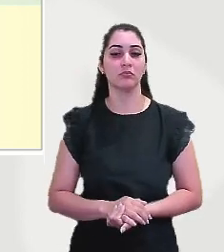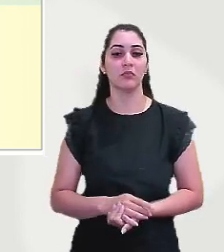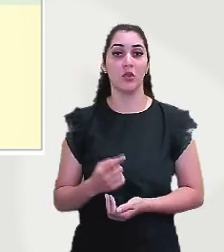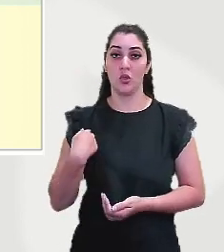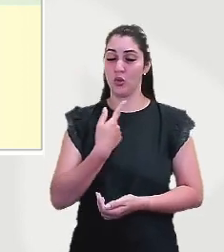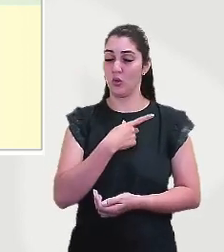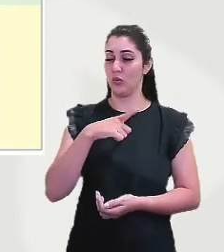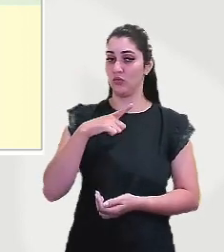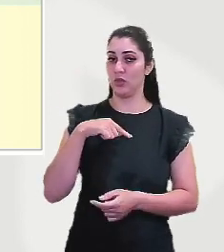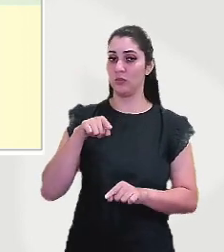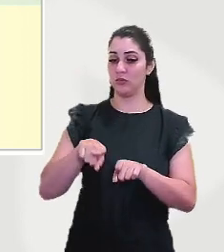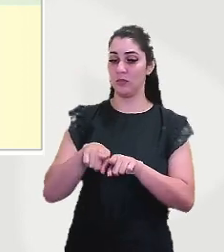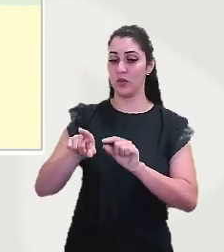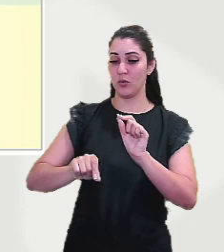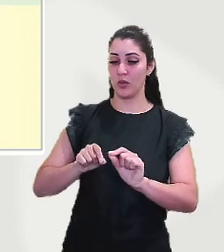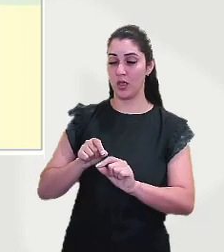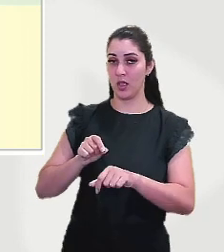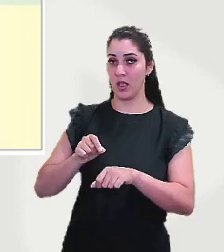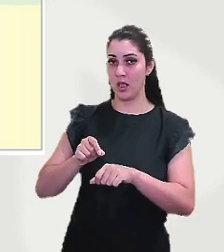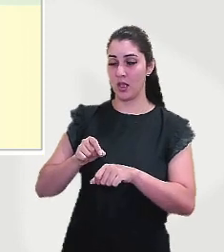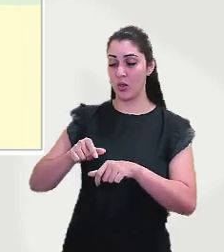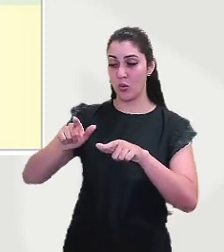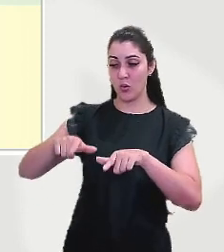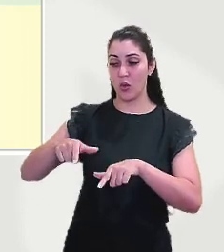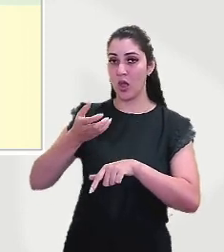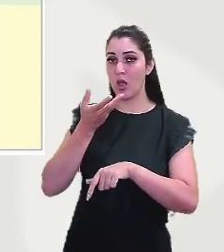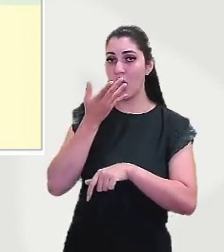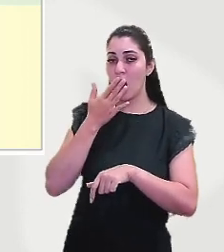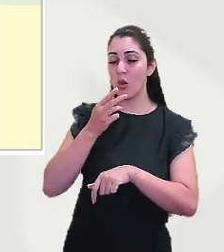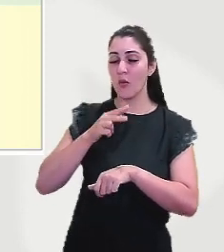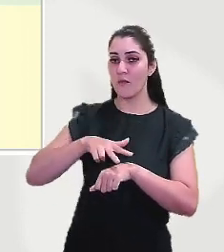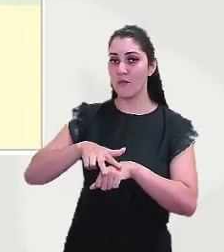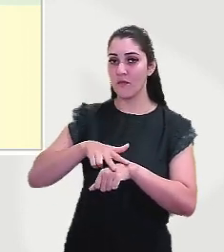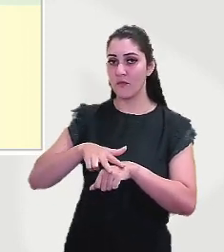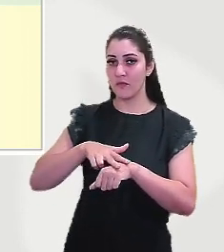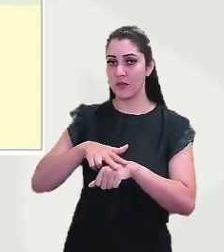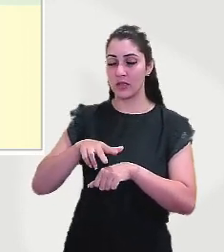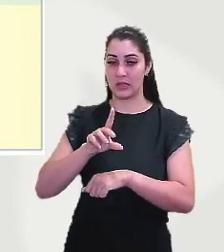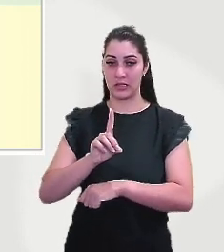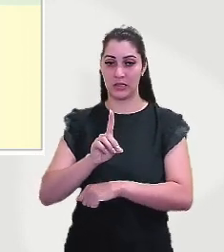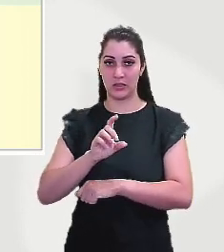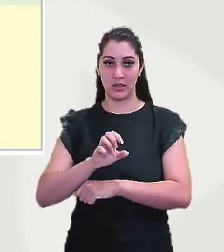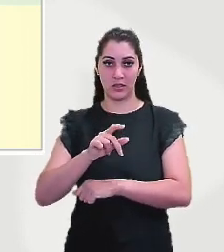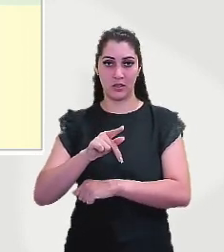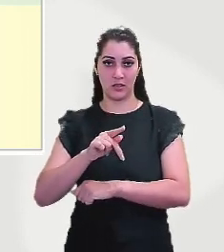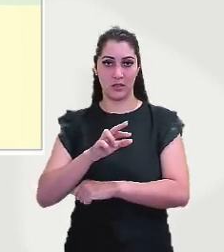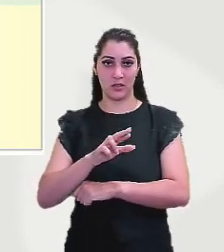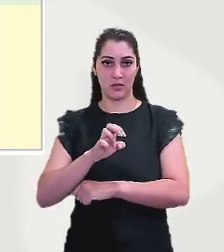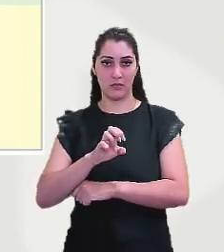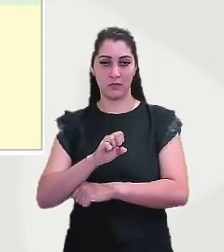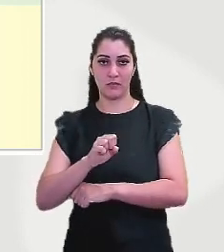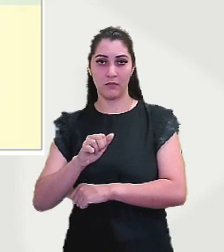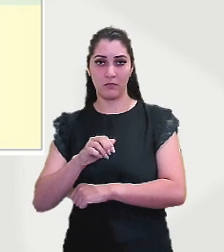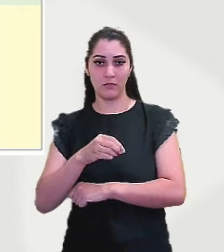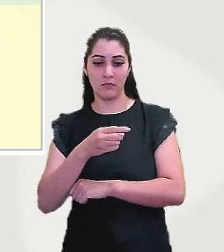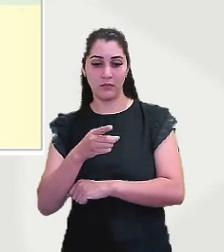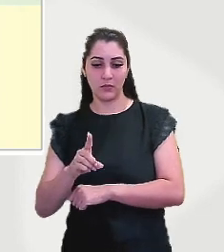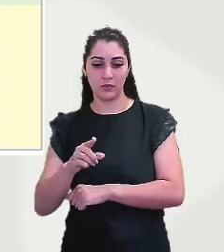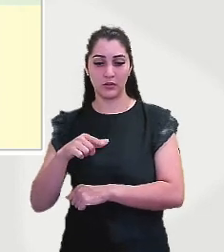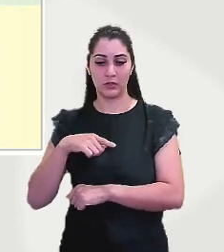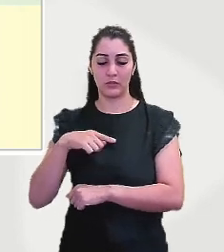Nós temos ali algumas depressões em verde, né, como a depressão da Amazônia Ocidental. Ali, 19,